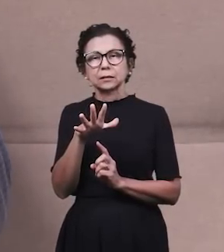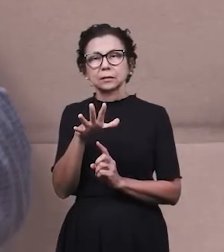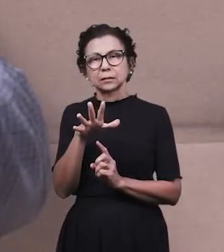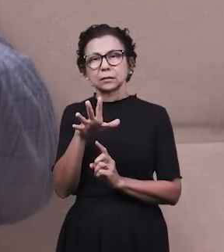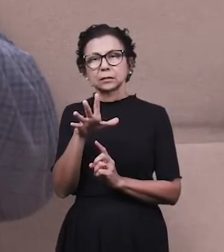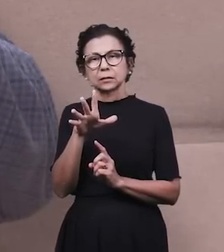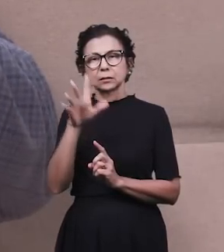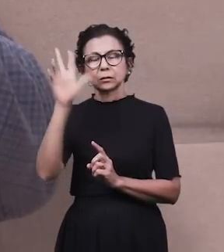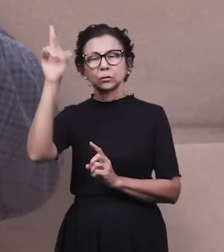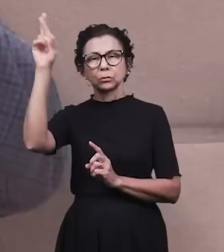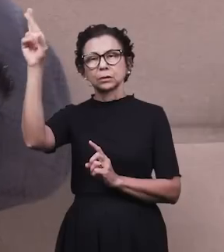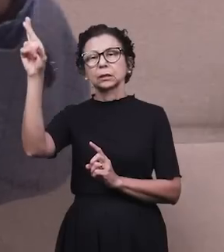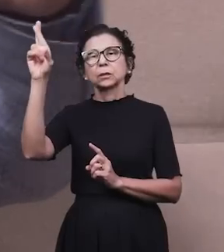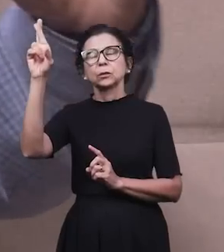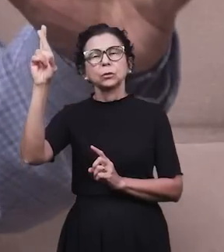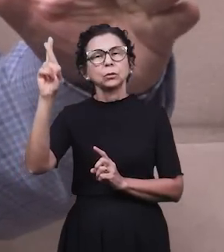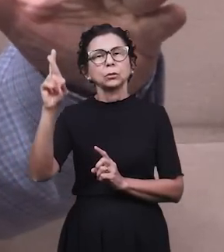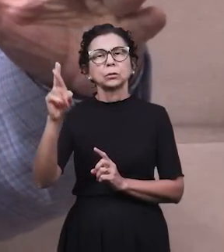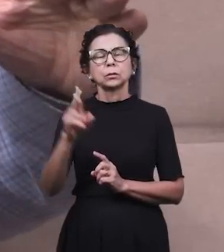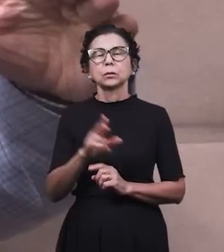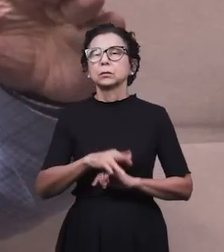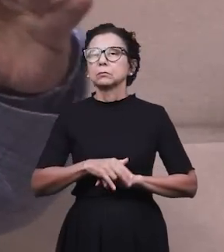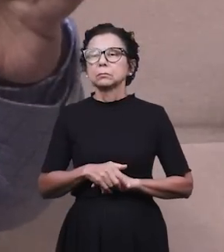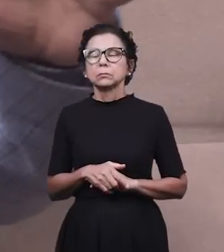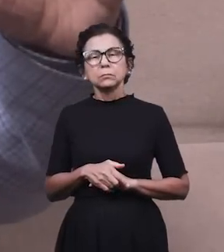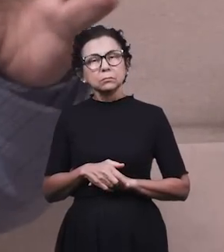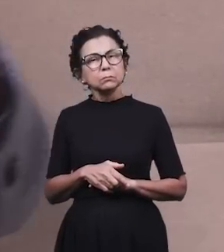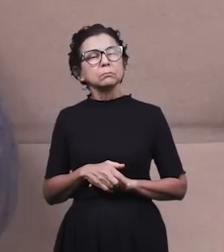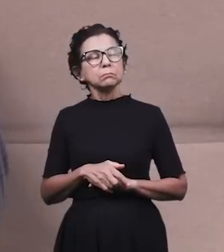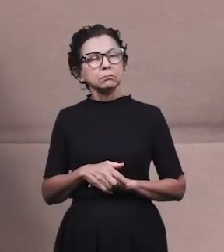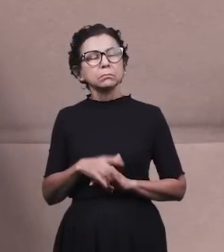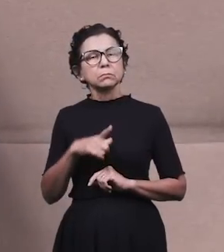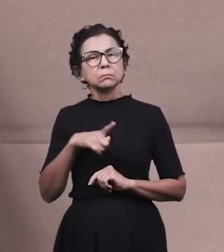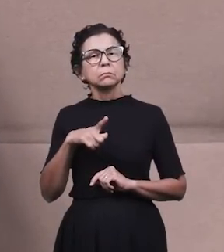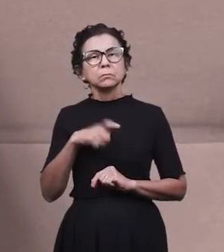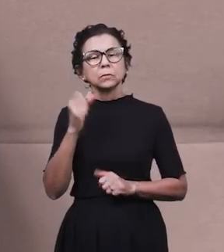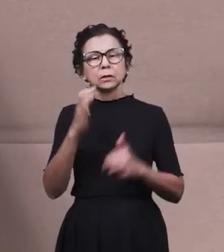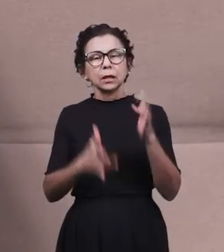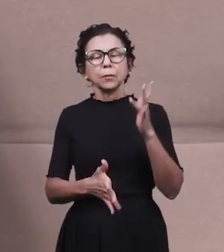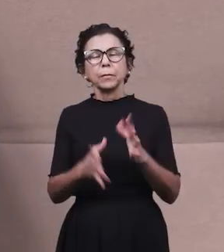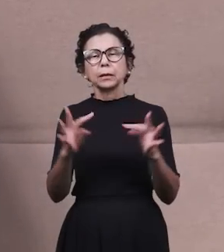A semente foi semeado em todos os tipos de terreno.